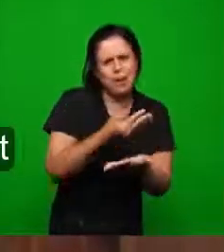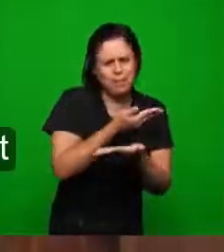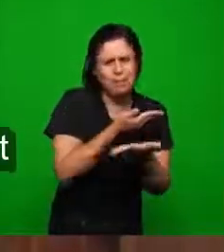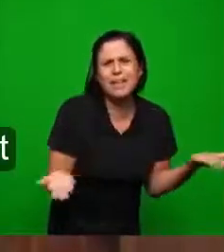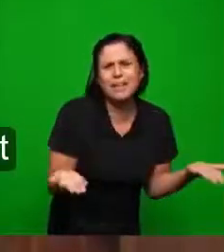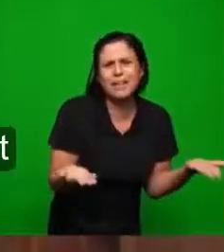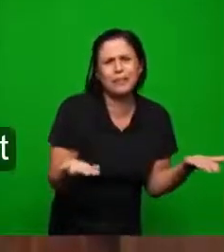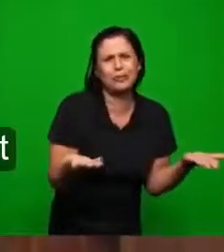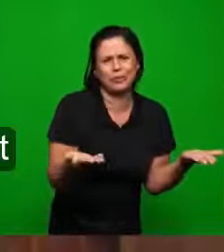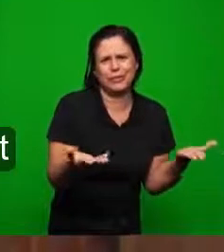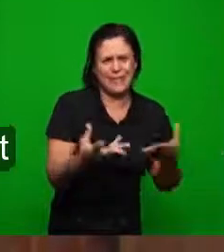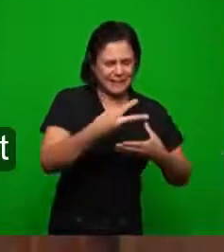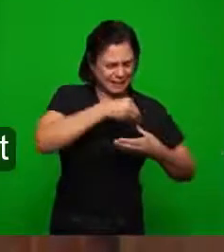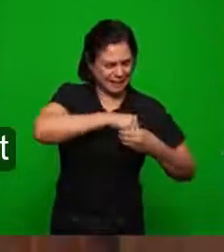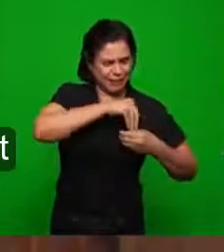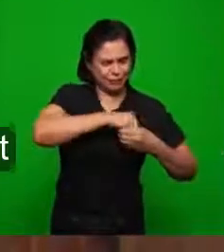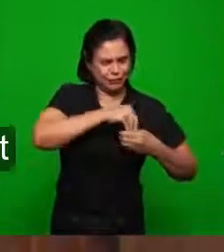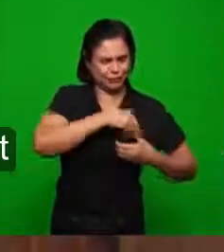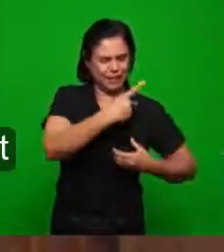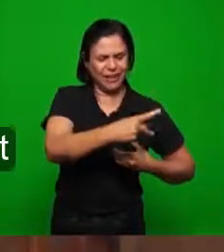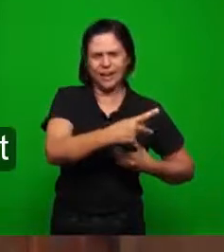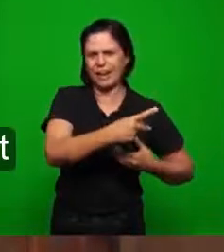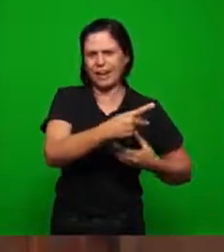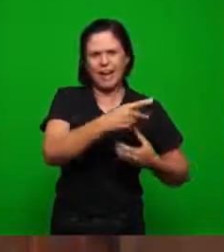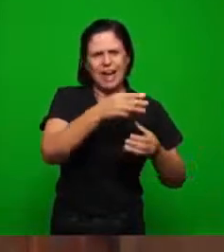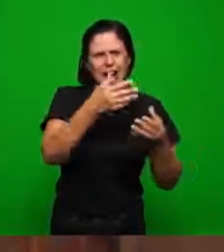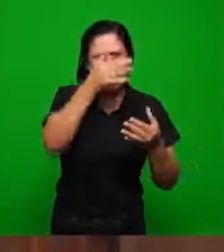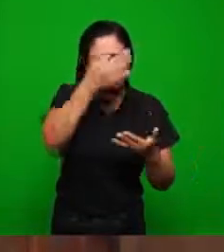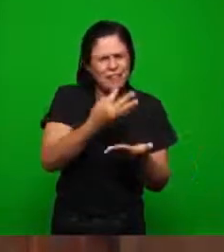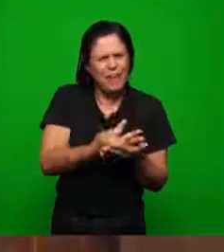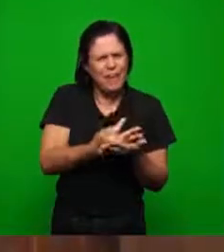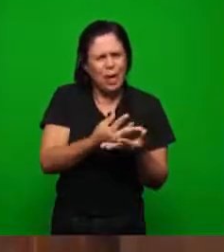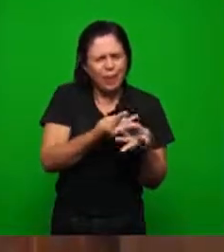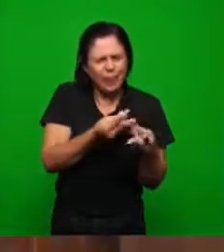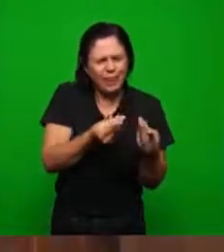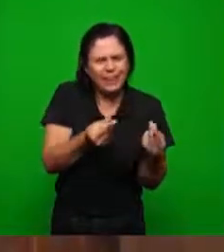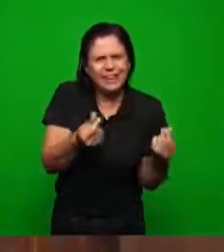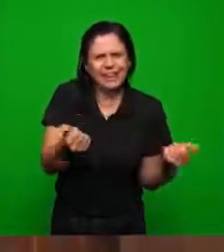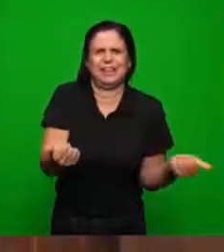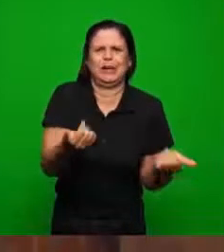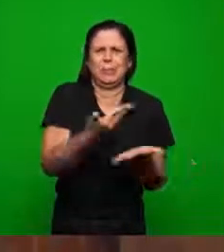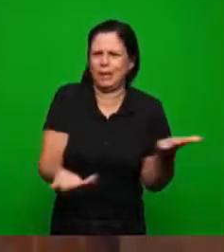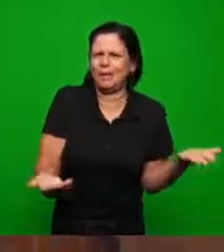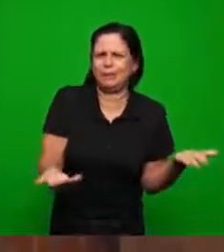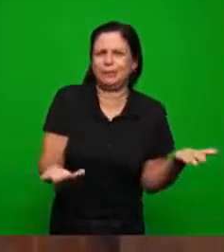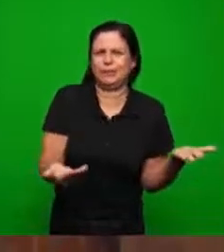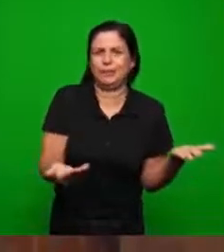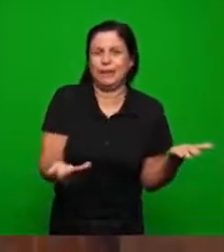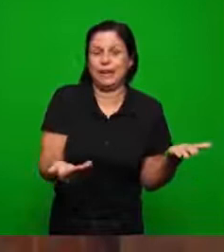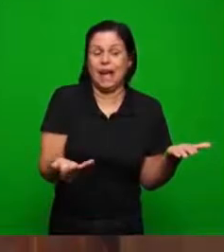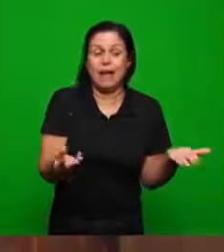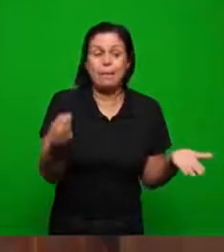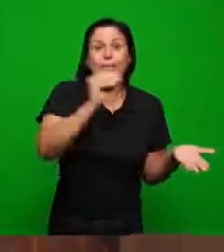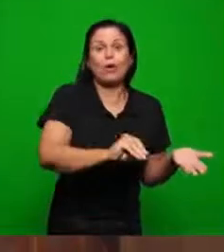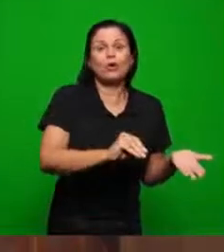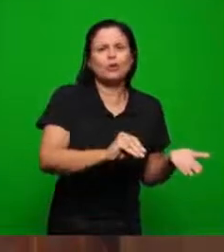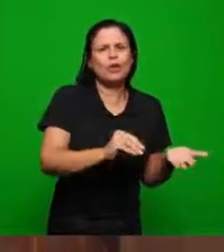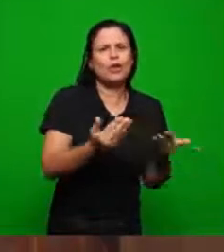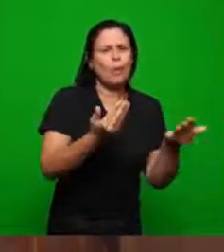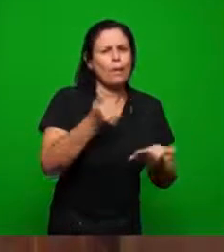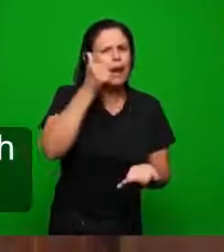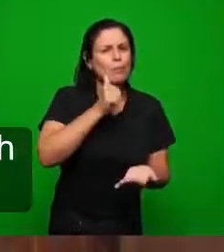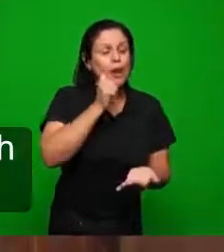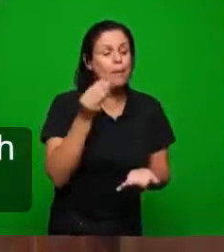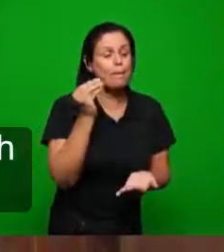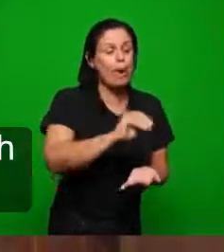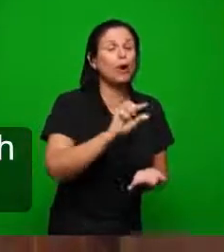que era interior da semente. Ela tirou aquilo e coloca agora o fermento nas